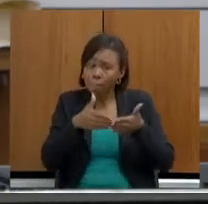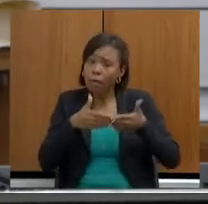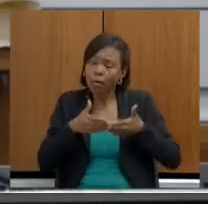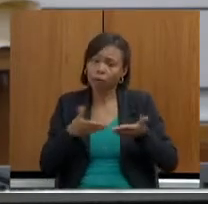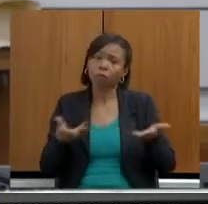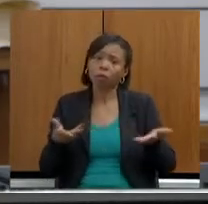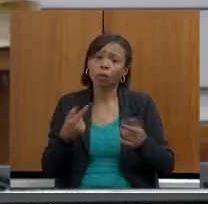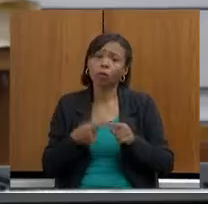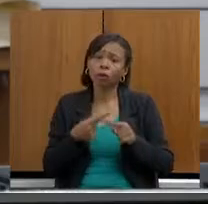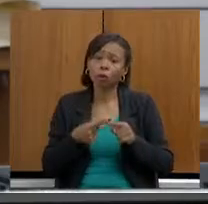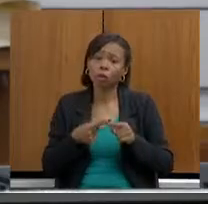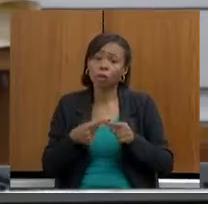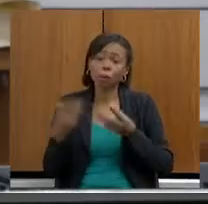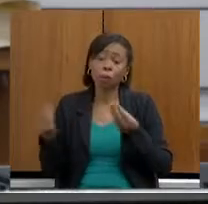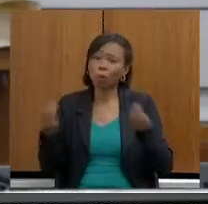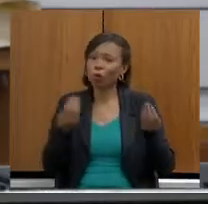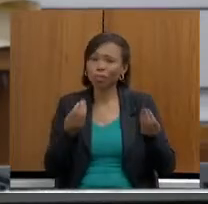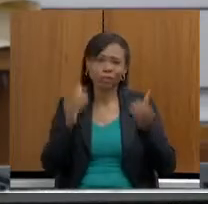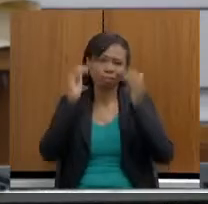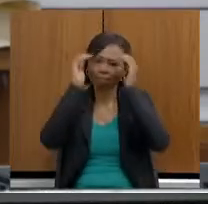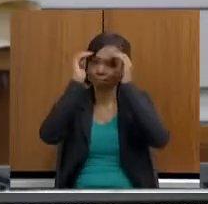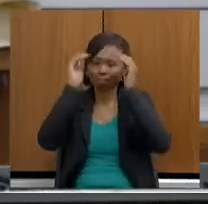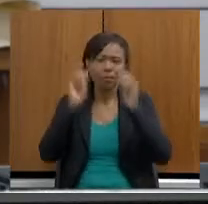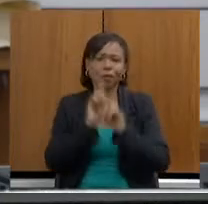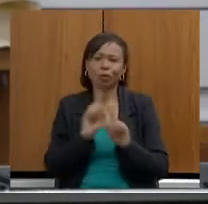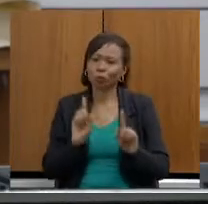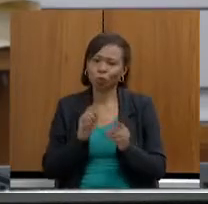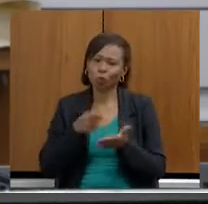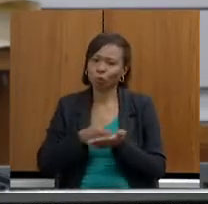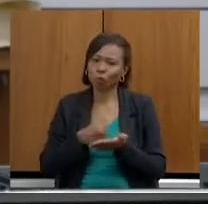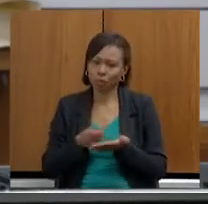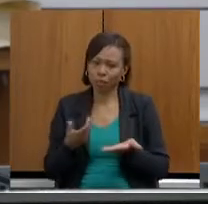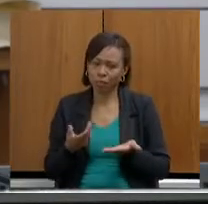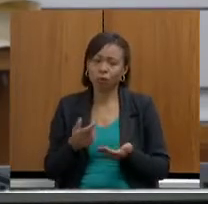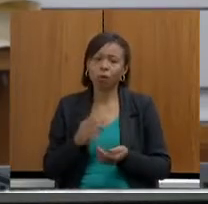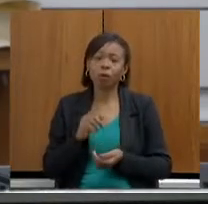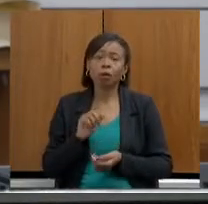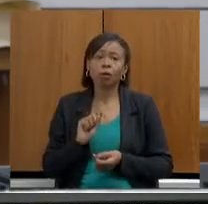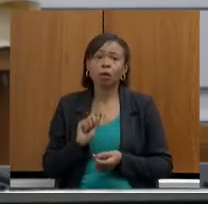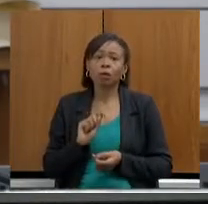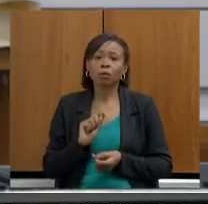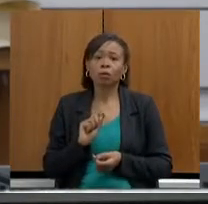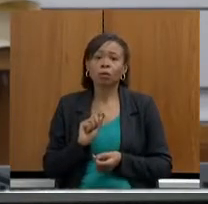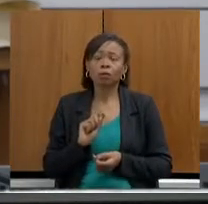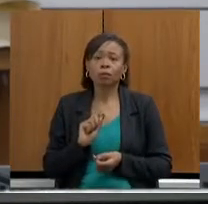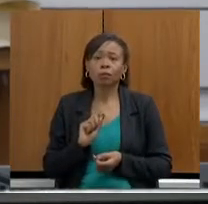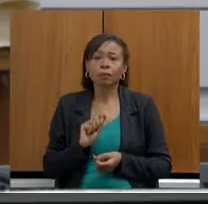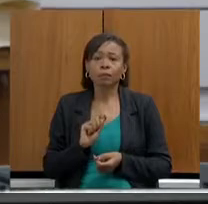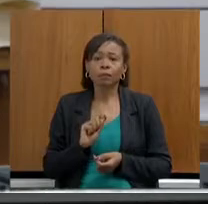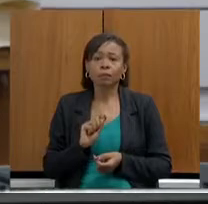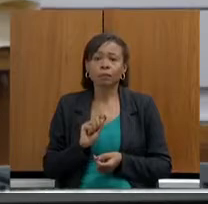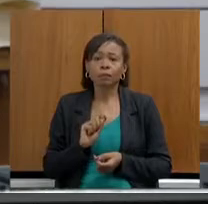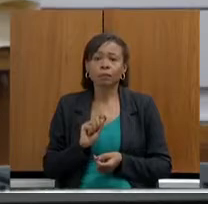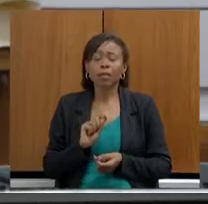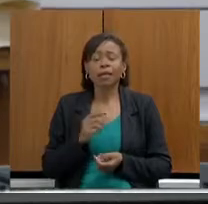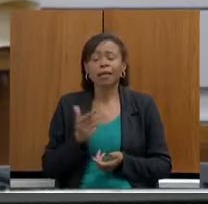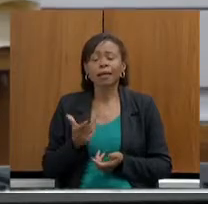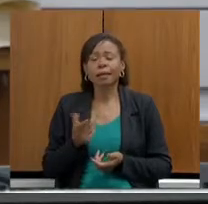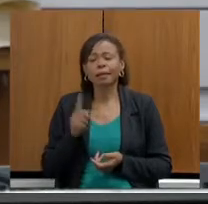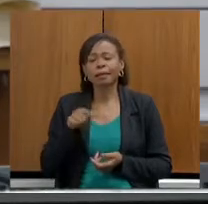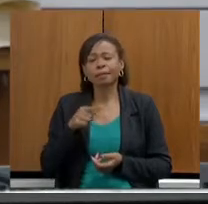é muito porque é muito não cumprem então governo tem feito isso com uma uma